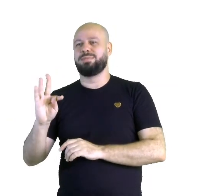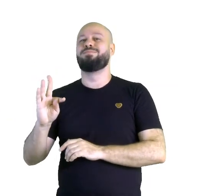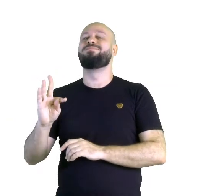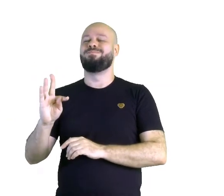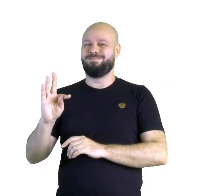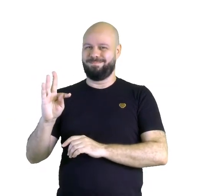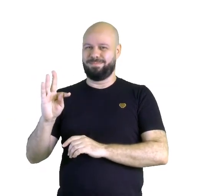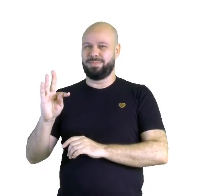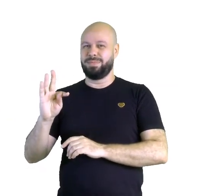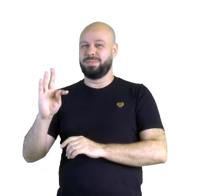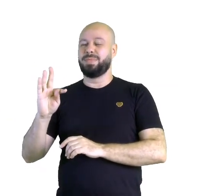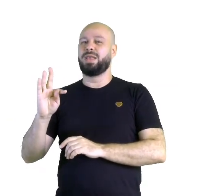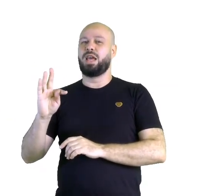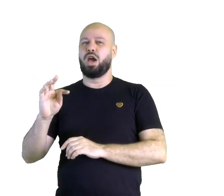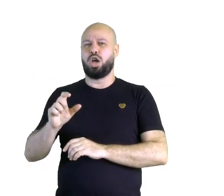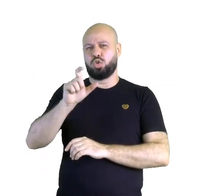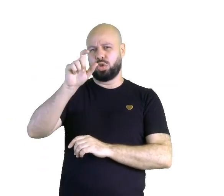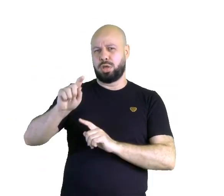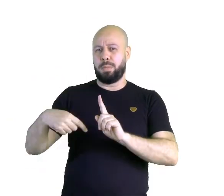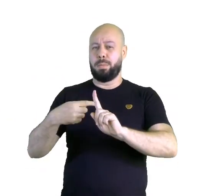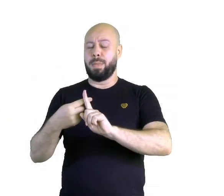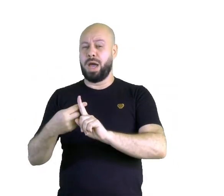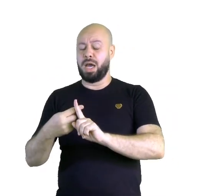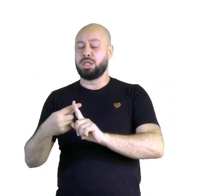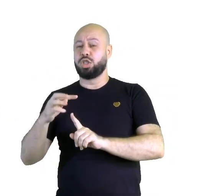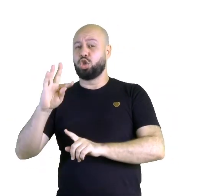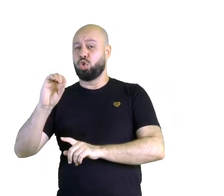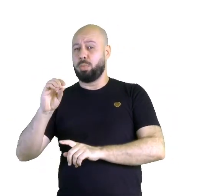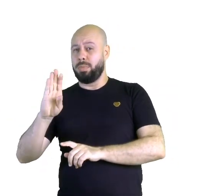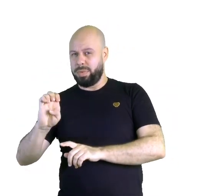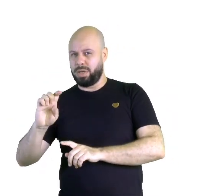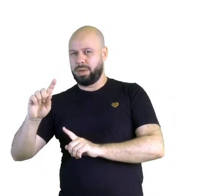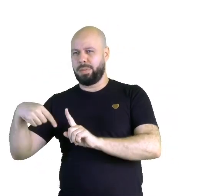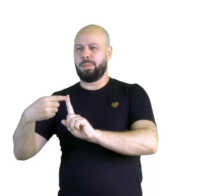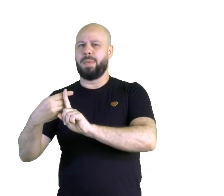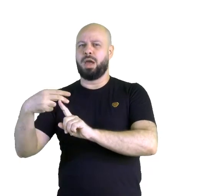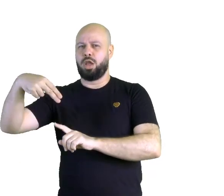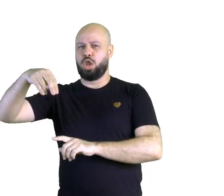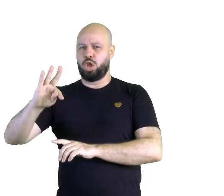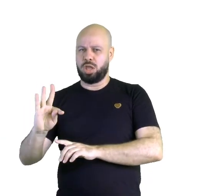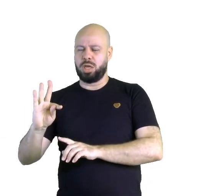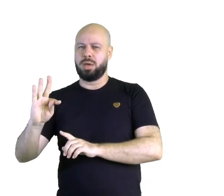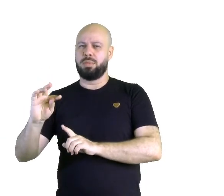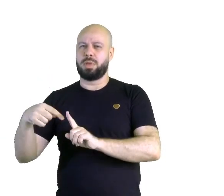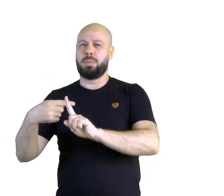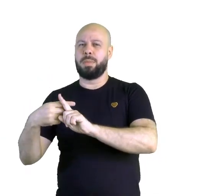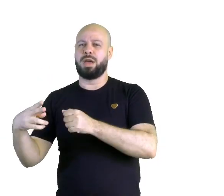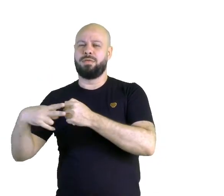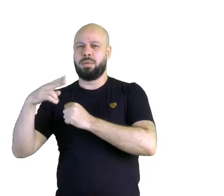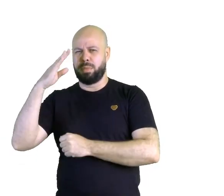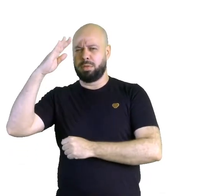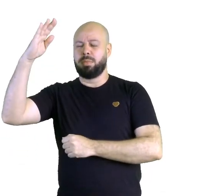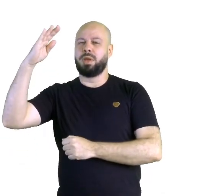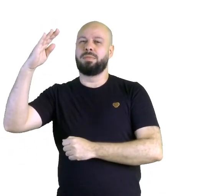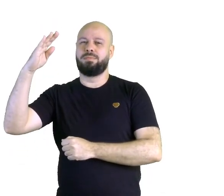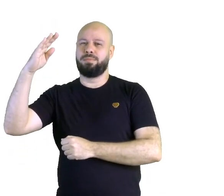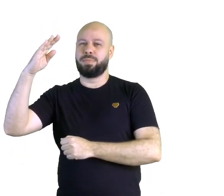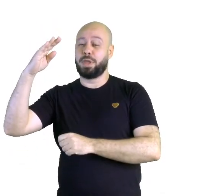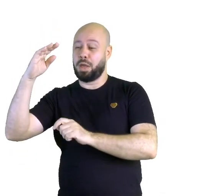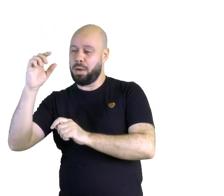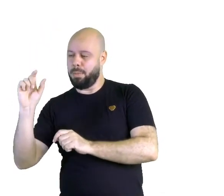sujeito mais verbo to be mais o verbo principal, mais o not mais o verbo principal acrescentado aí